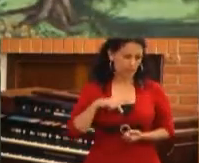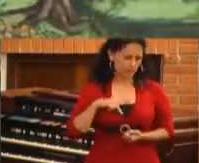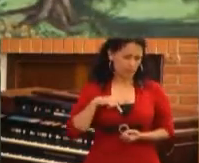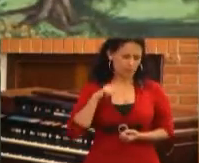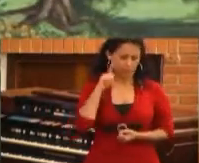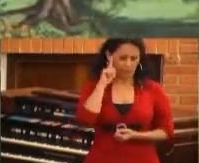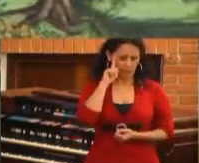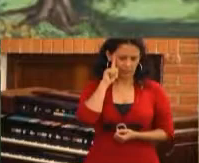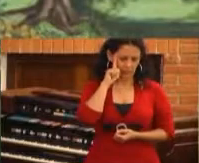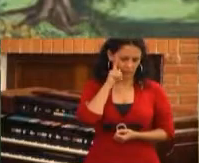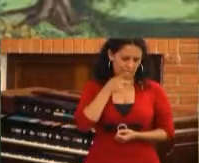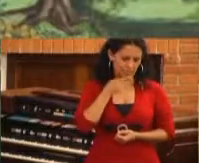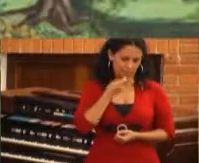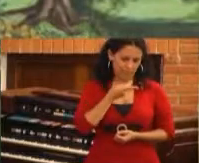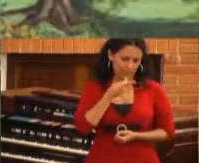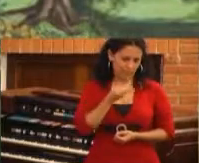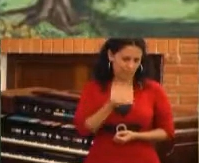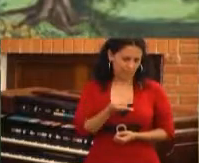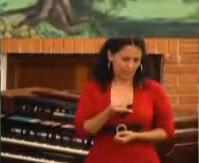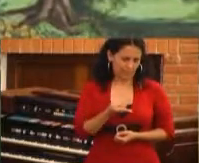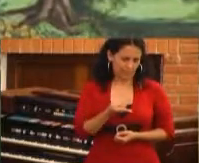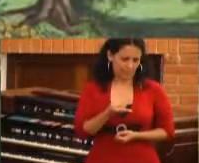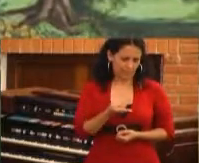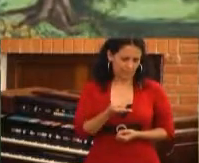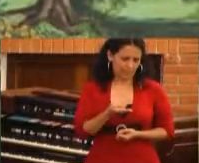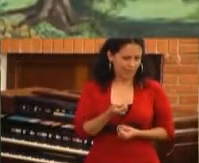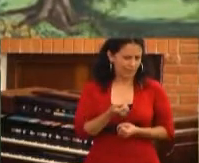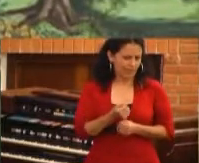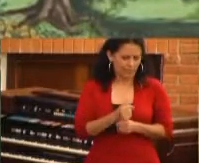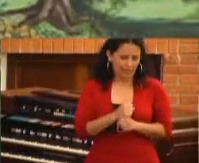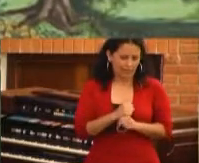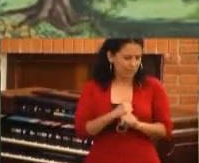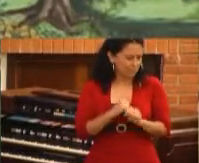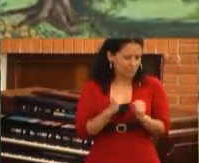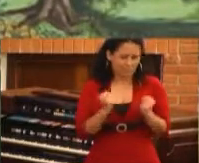eu não tenho condições de lhe explicar Deus.